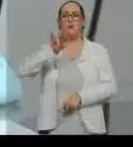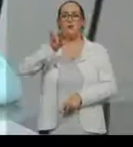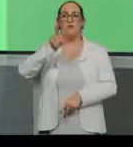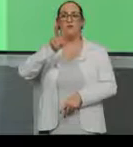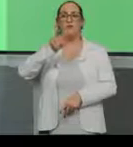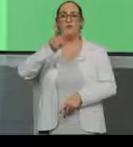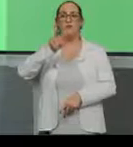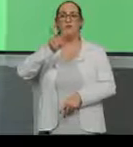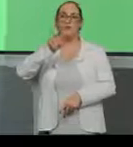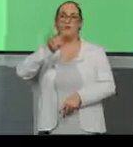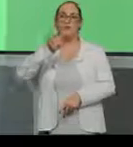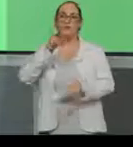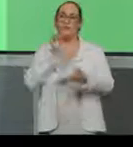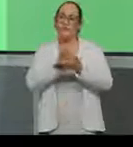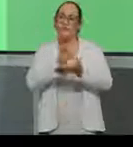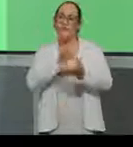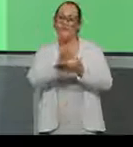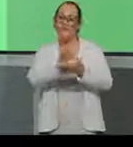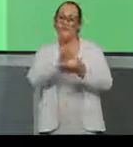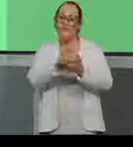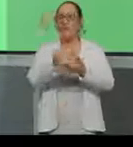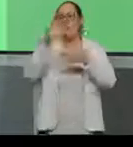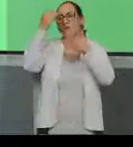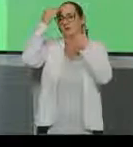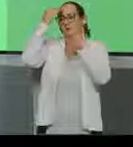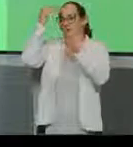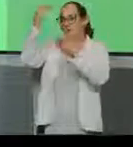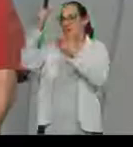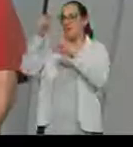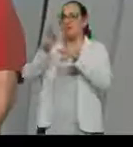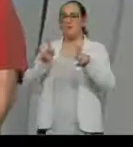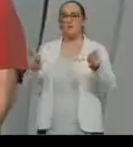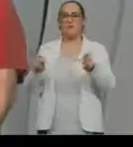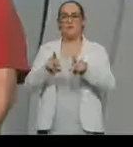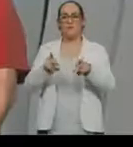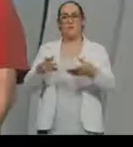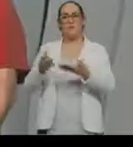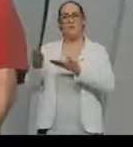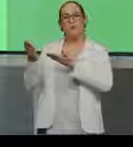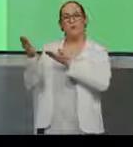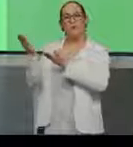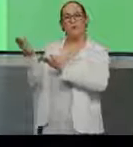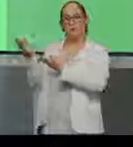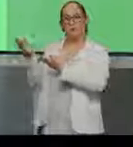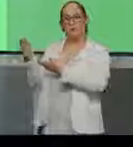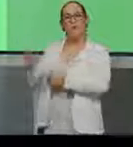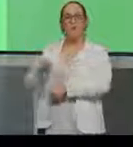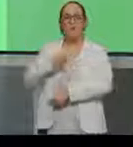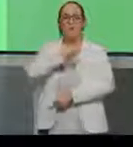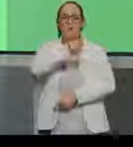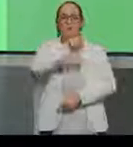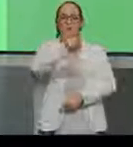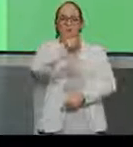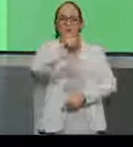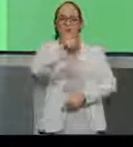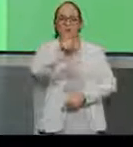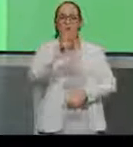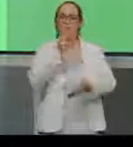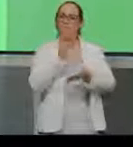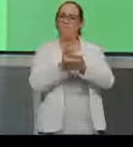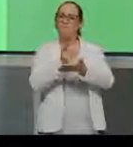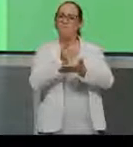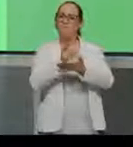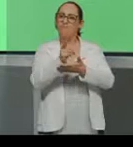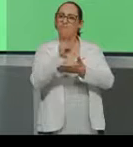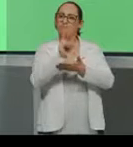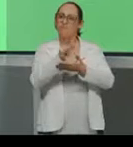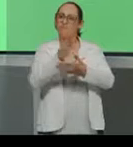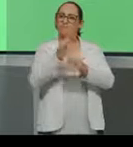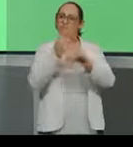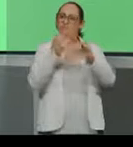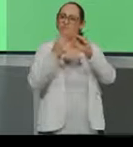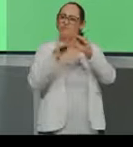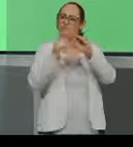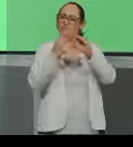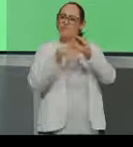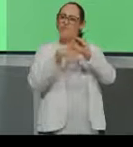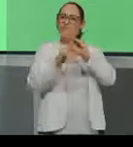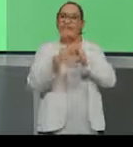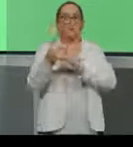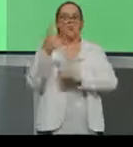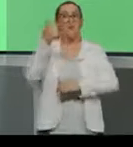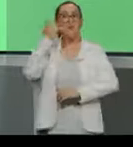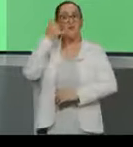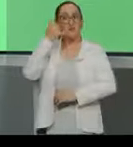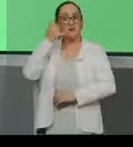com a gente. Eu agradeço a presença do professor Clédson. E você, estudante, continue mandando suas dúvidas no nosso